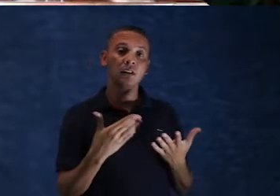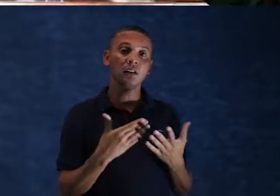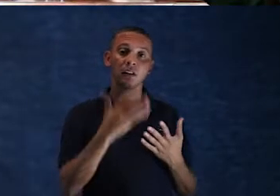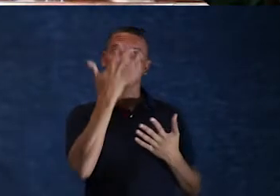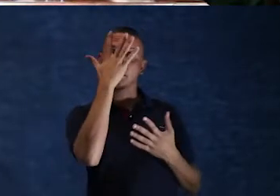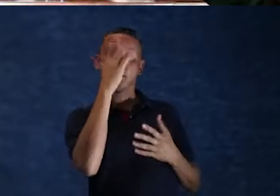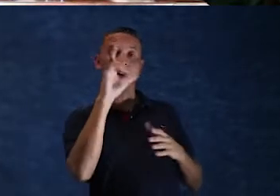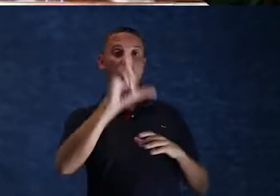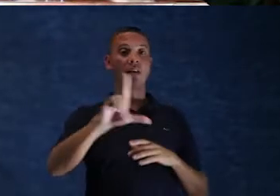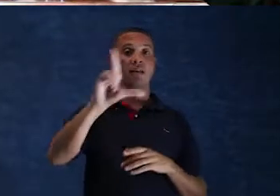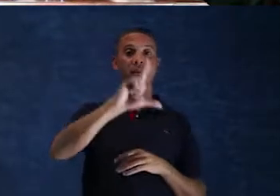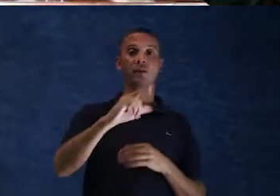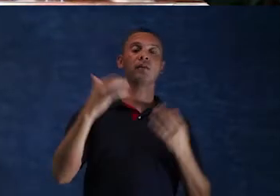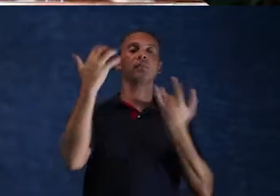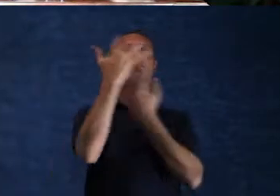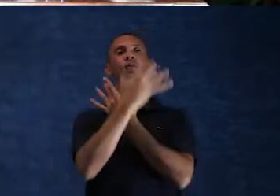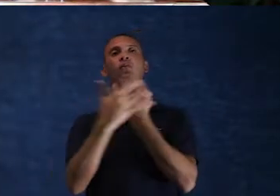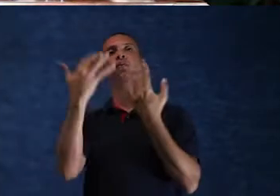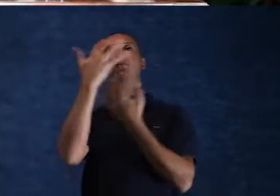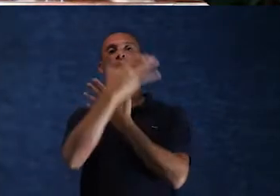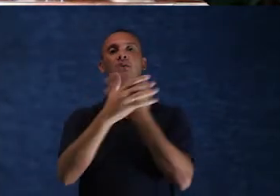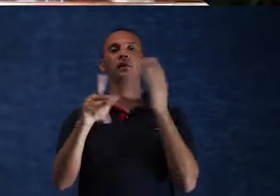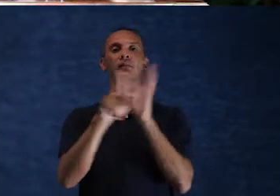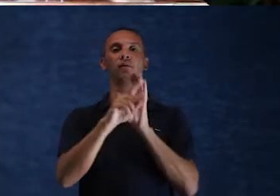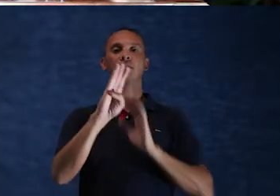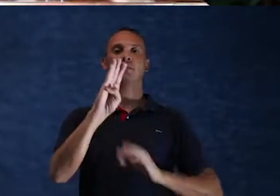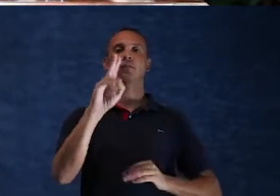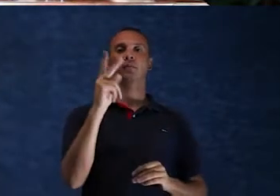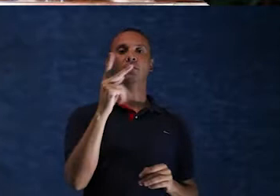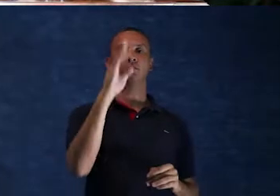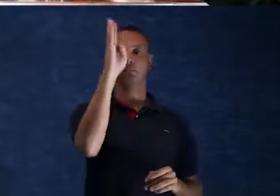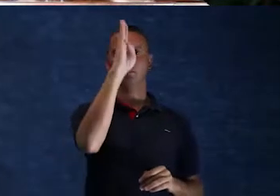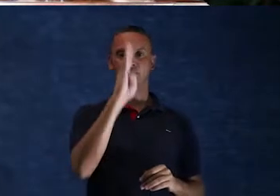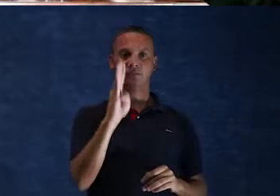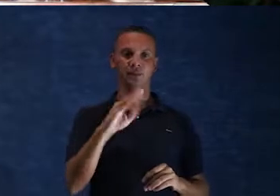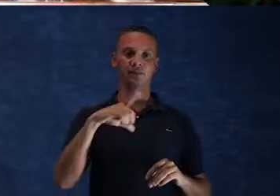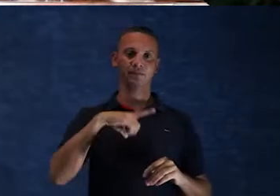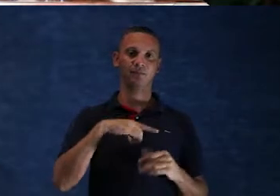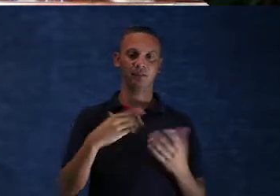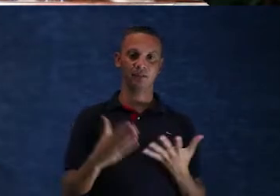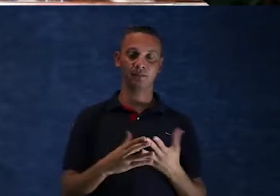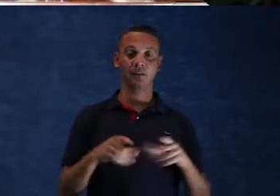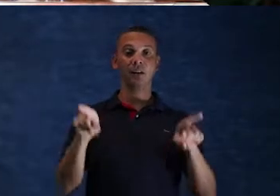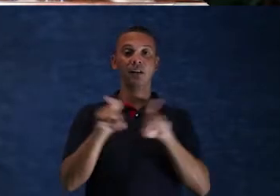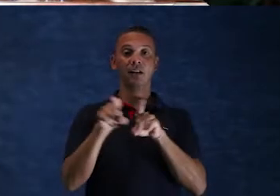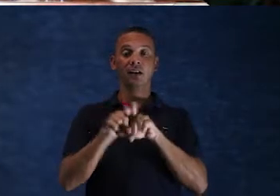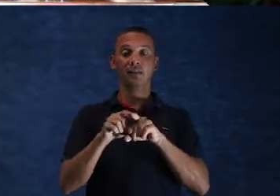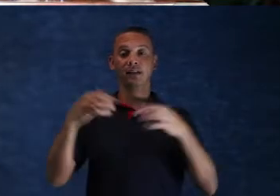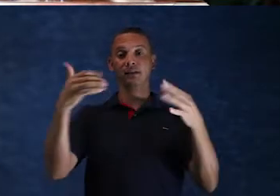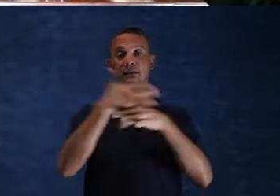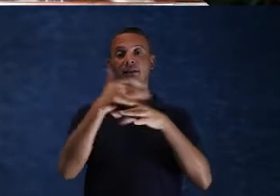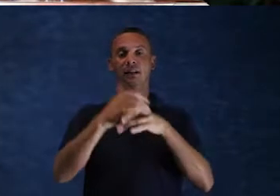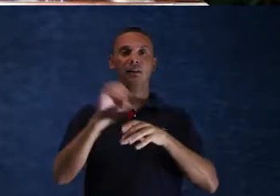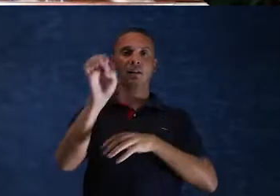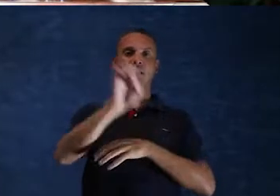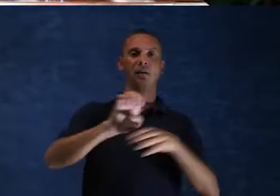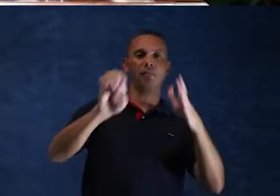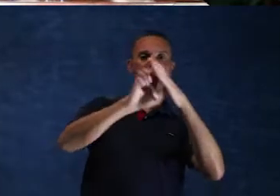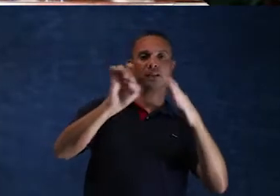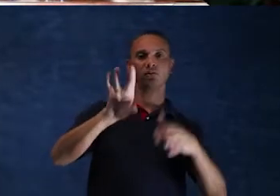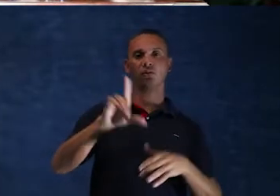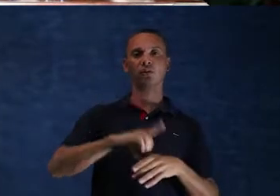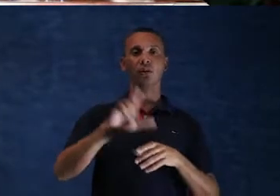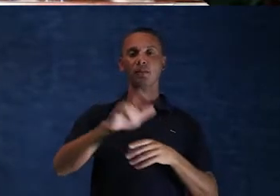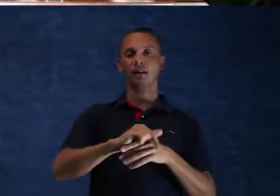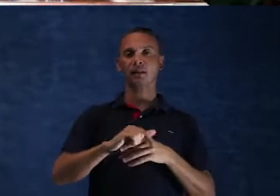a literatura, a música popular e o estatuto da cidade com seu caráter empresarial, nem sempre de empresas e negócios, mas